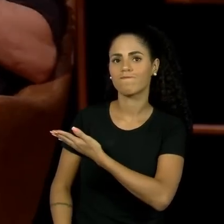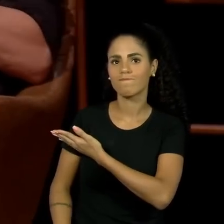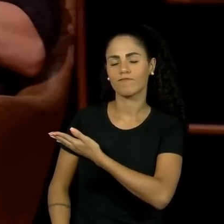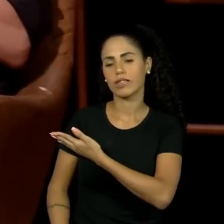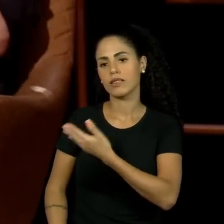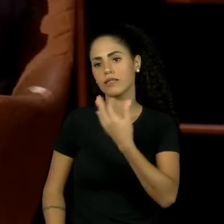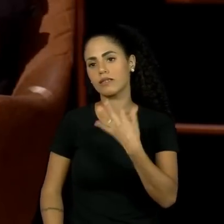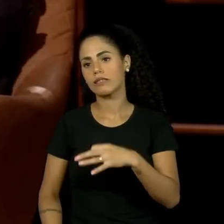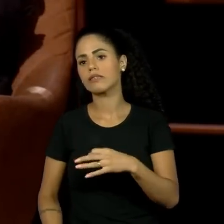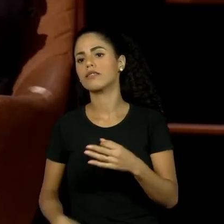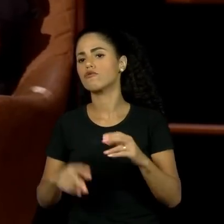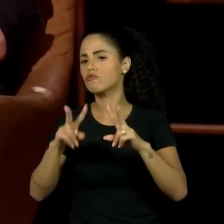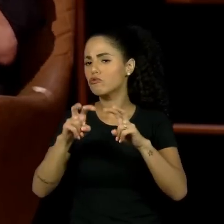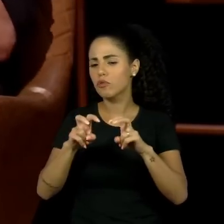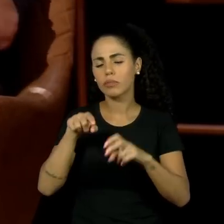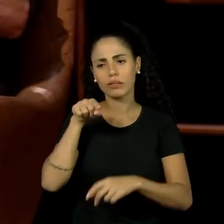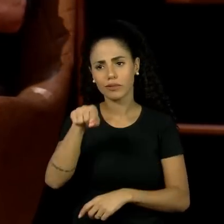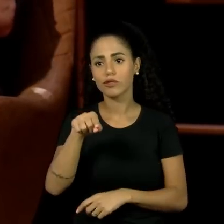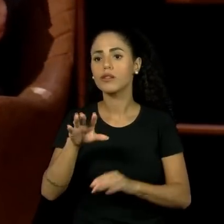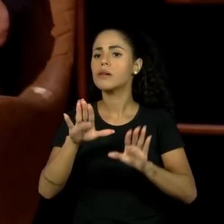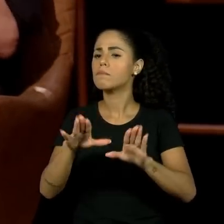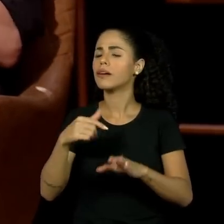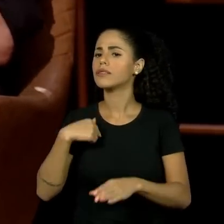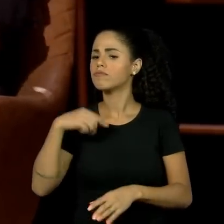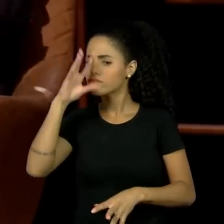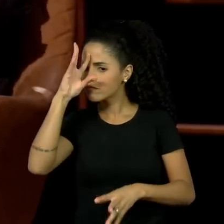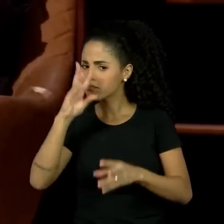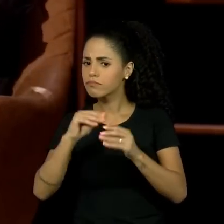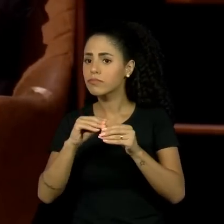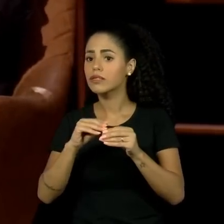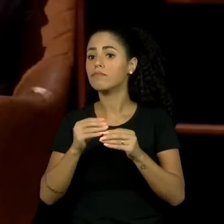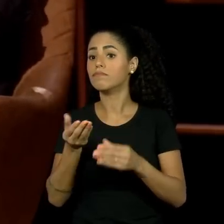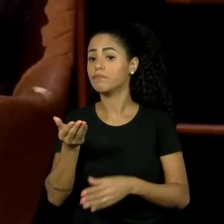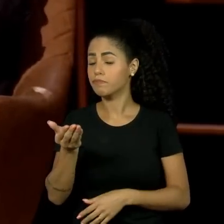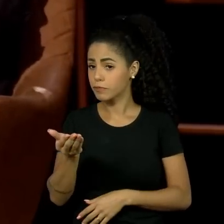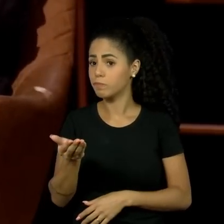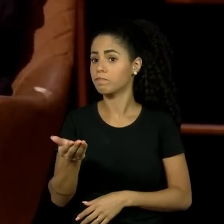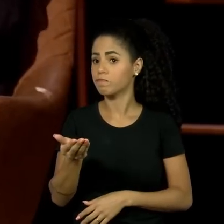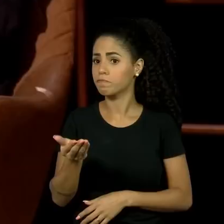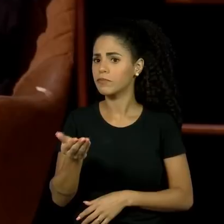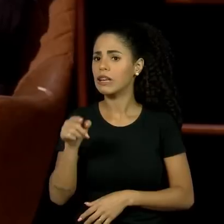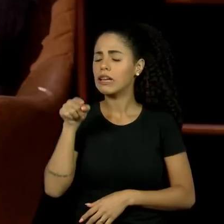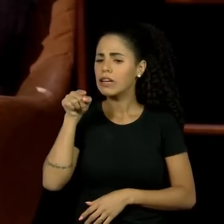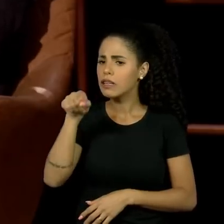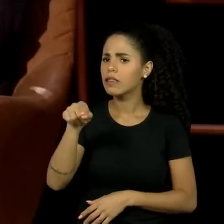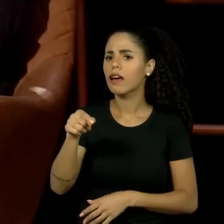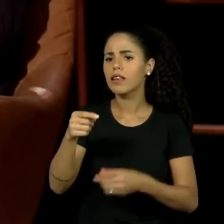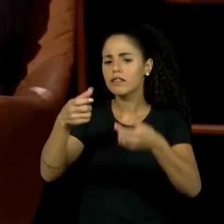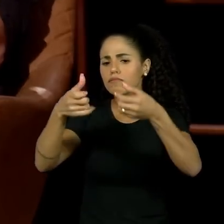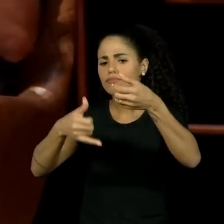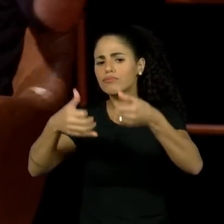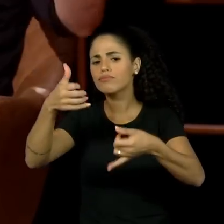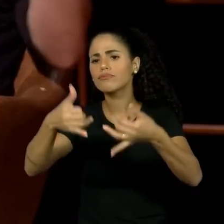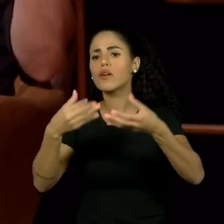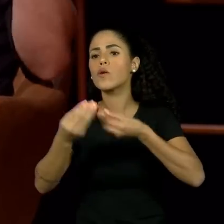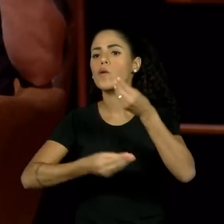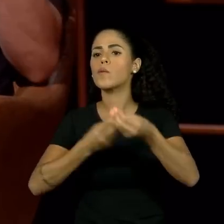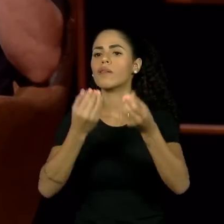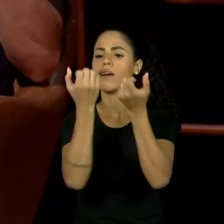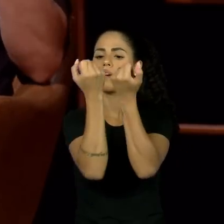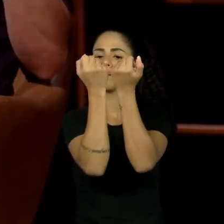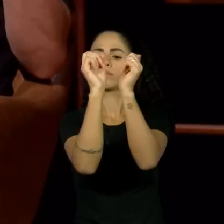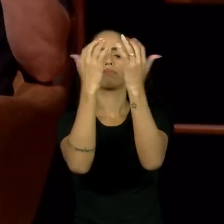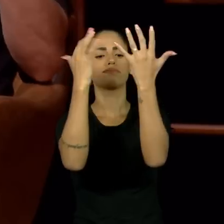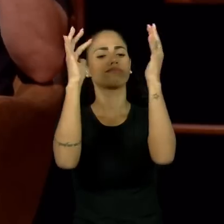se dizer existencialista. Mas a obra do Camus fala disso. E o Meursault traz as forças da